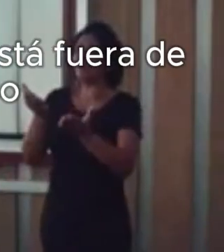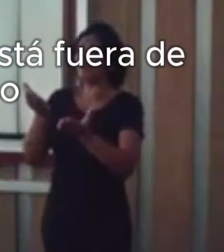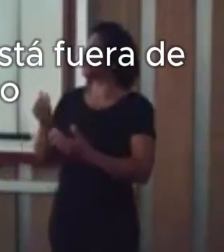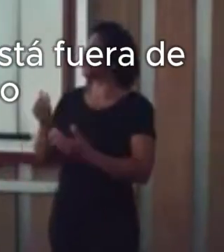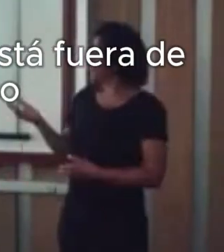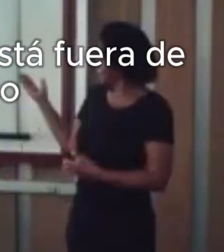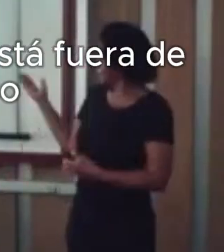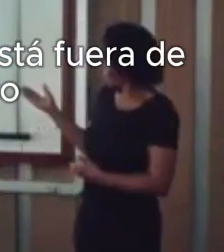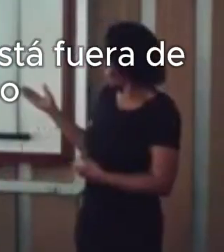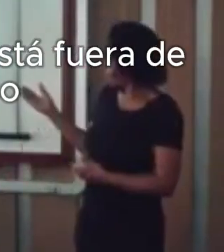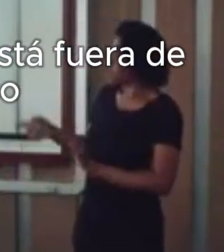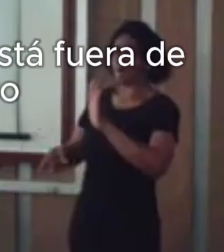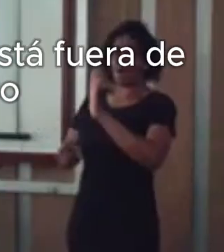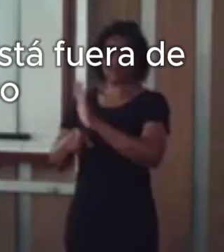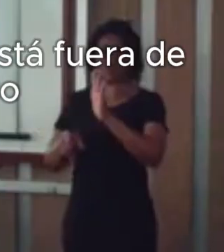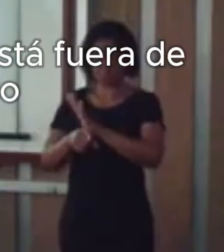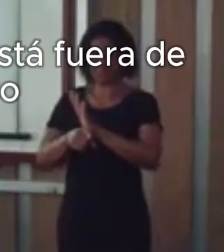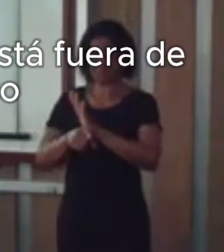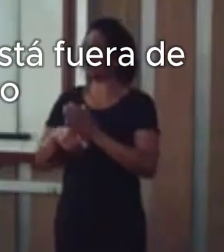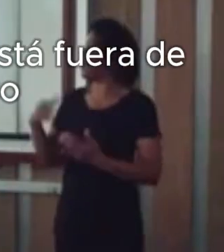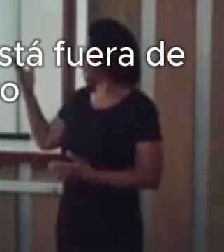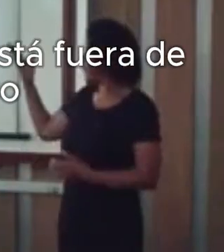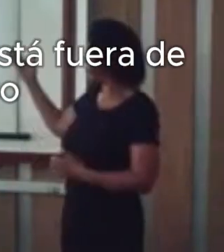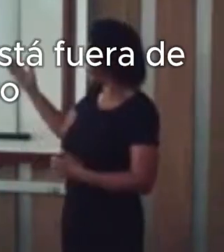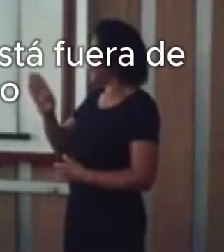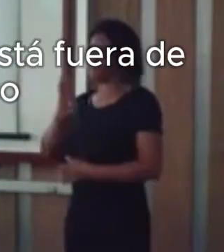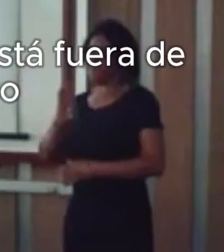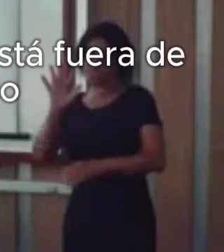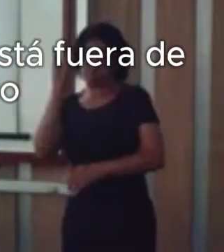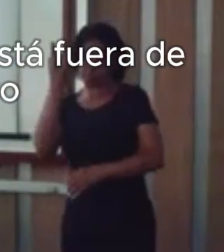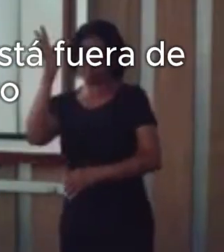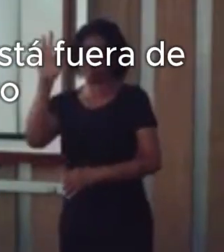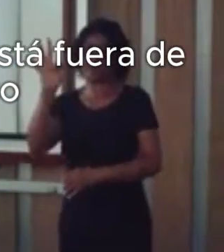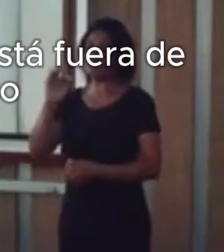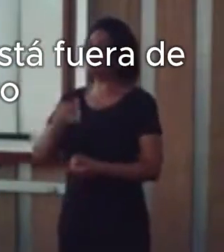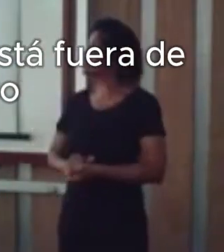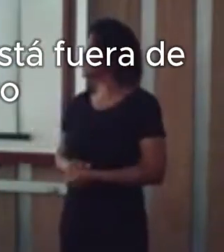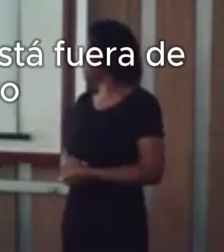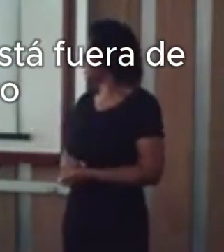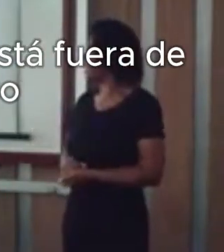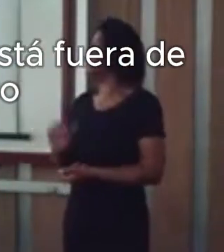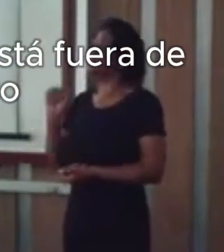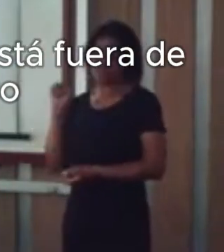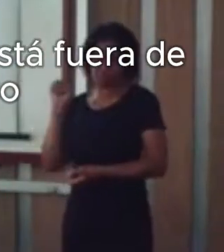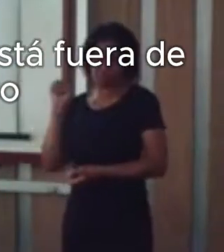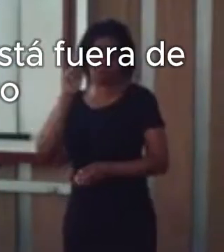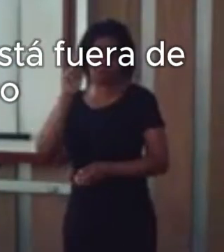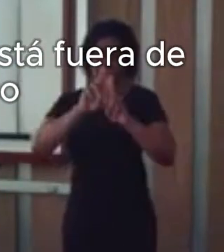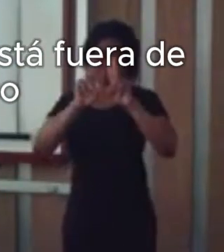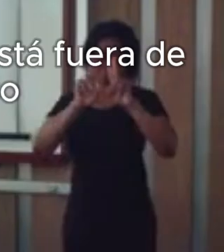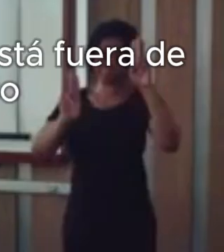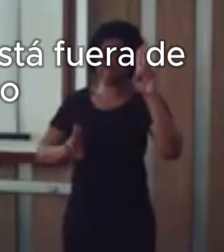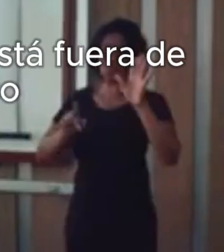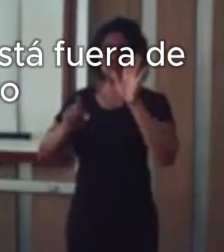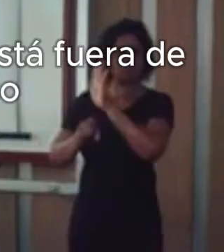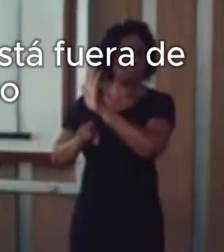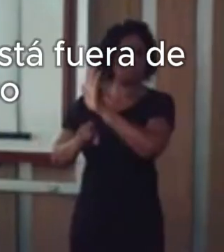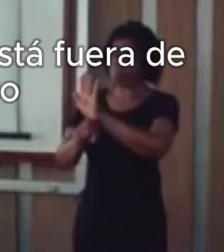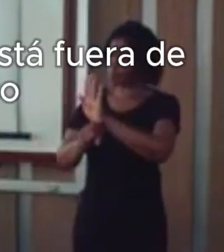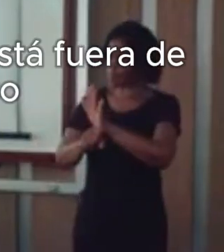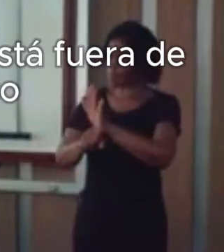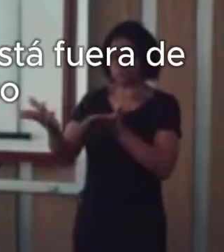muita ajuda do professor Aníbal Lopes, que era da Biofísica, já é aposentado da UFRJ, que ajudou muito no